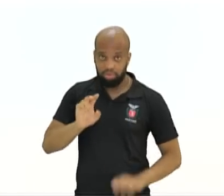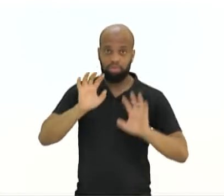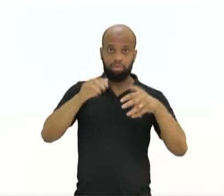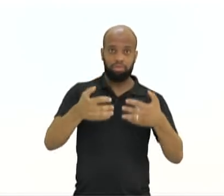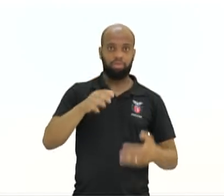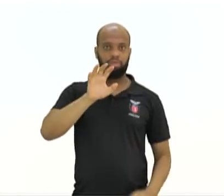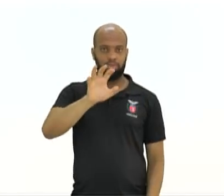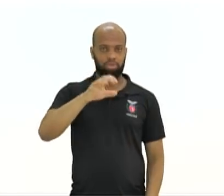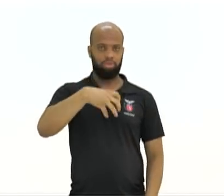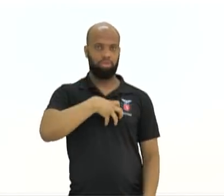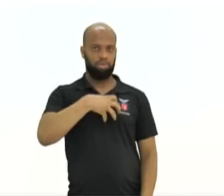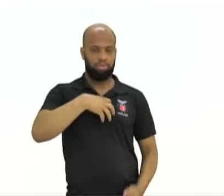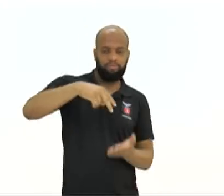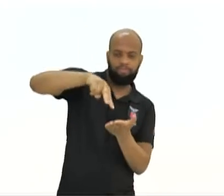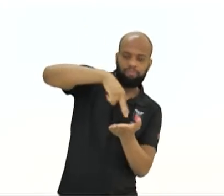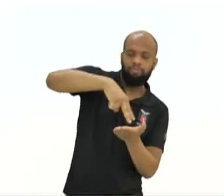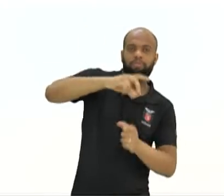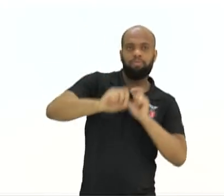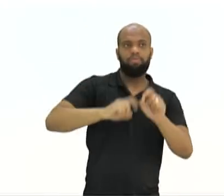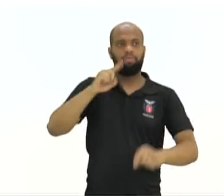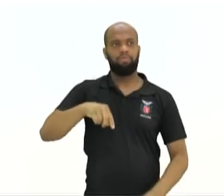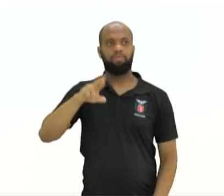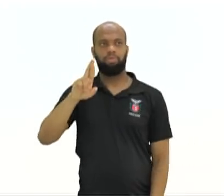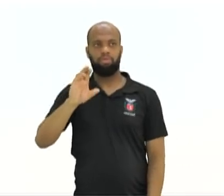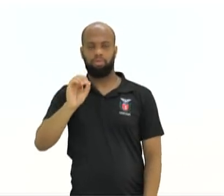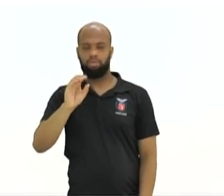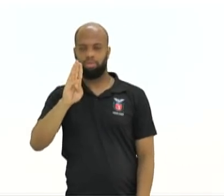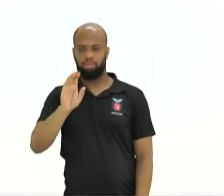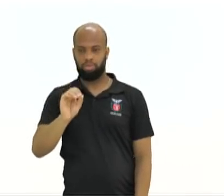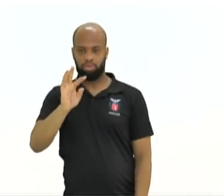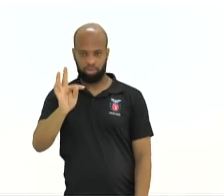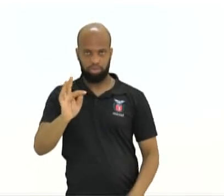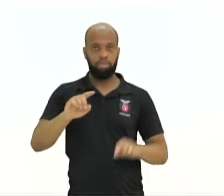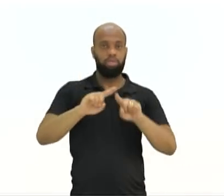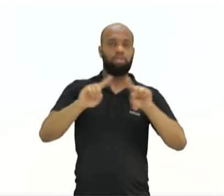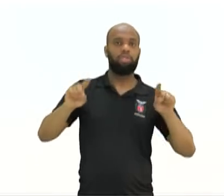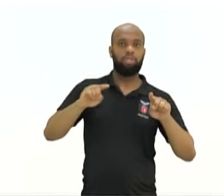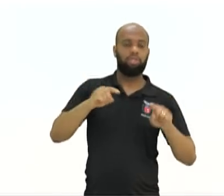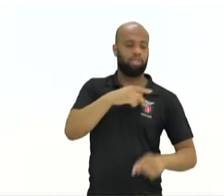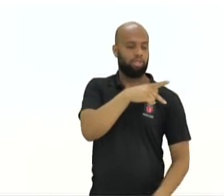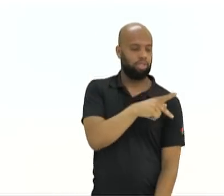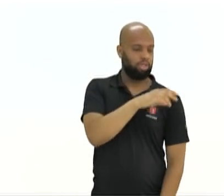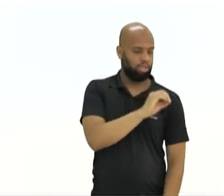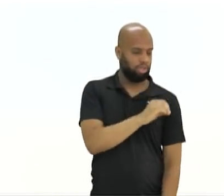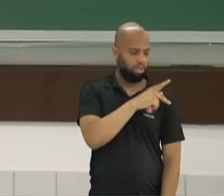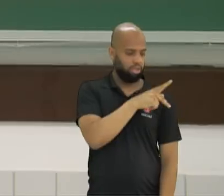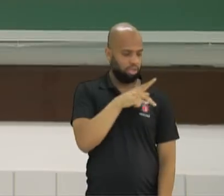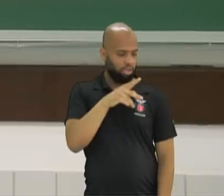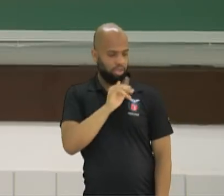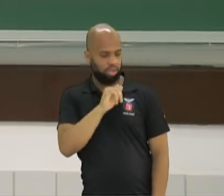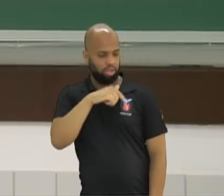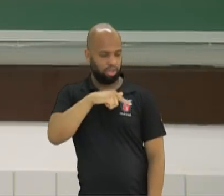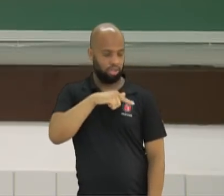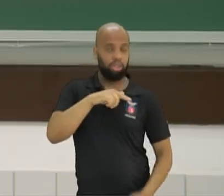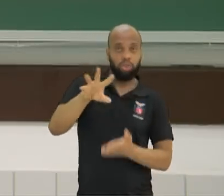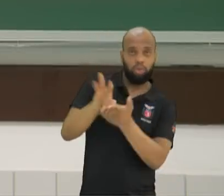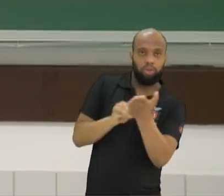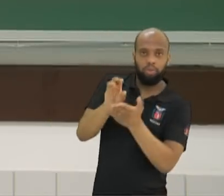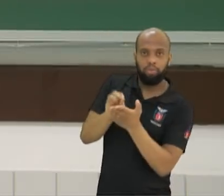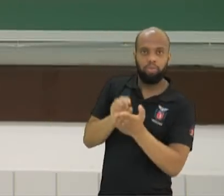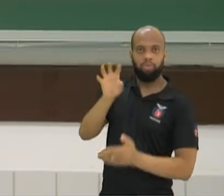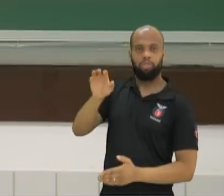é o chamado robô, certo? O popping, ele partiu do robô, né? Então